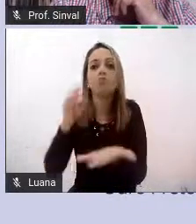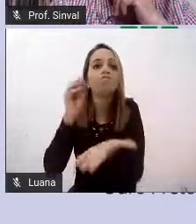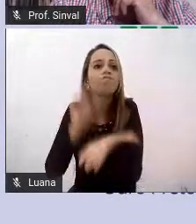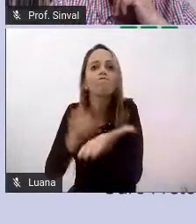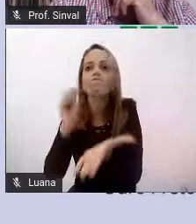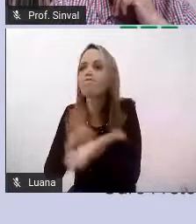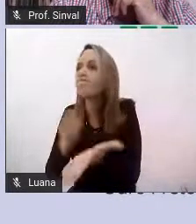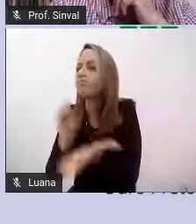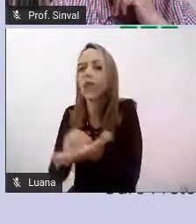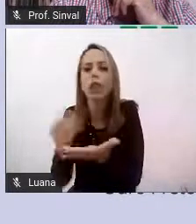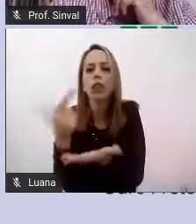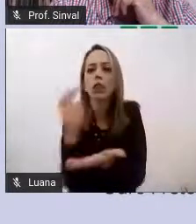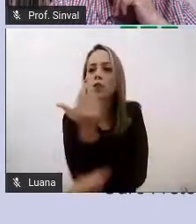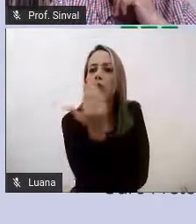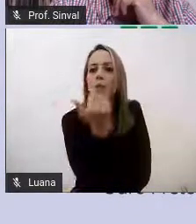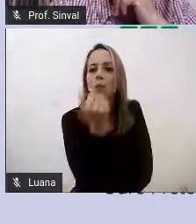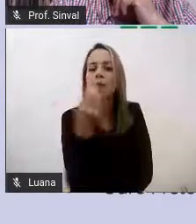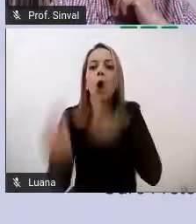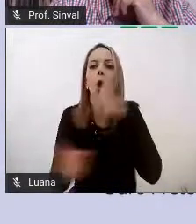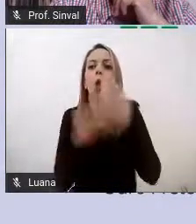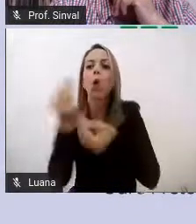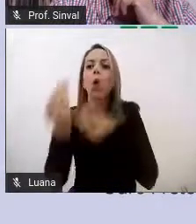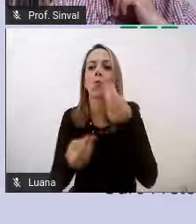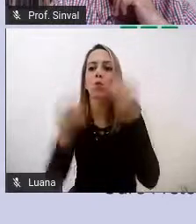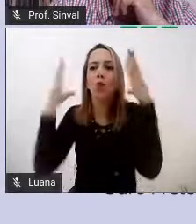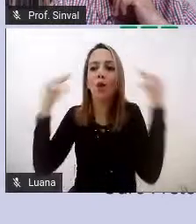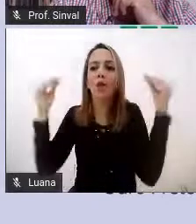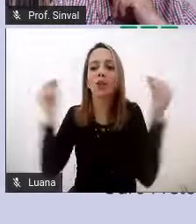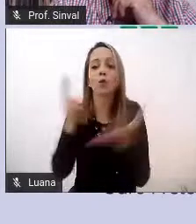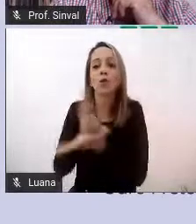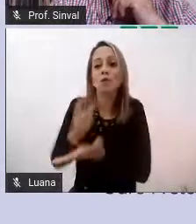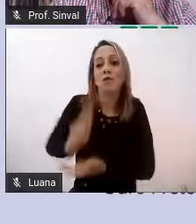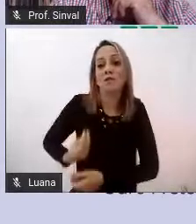entre os invasores holandeses. Pode passar, por favor.